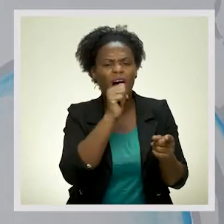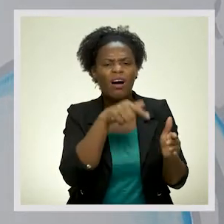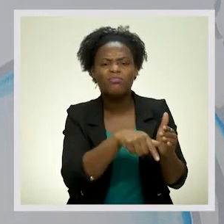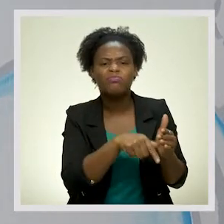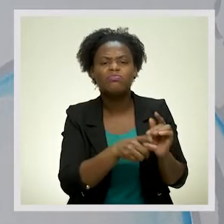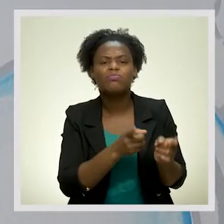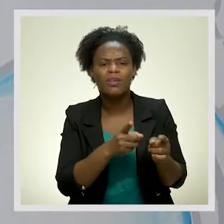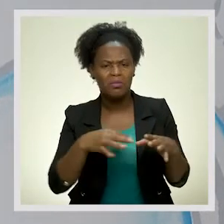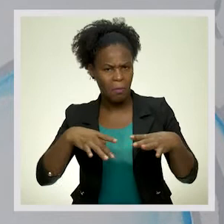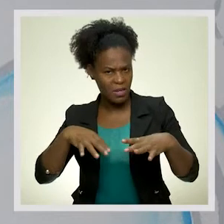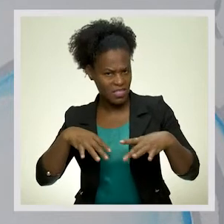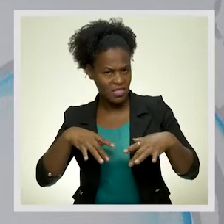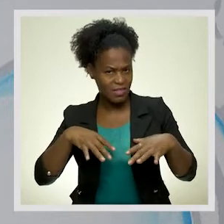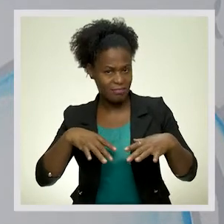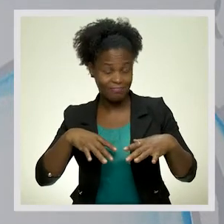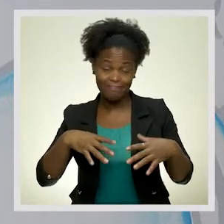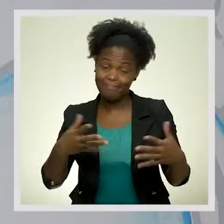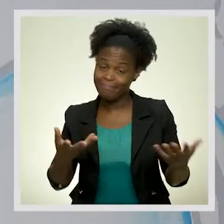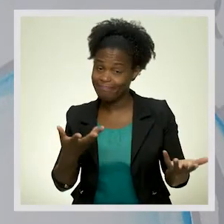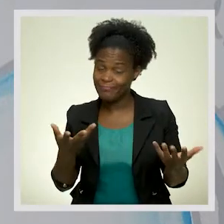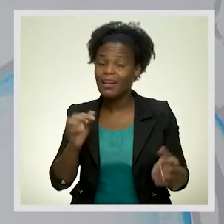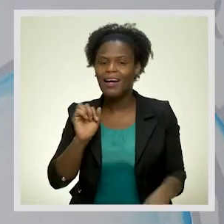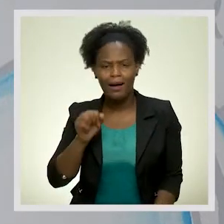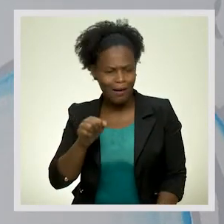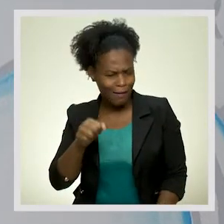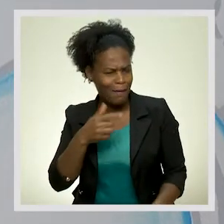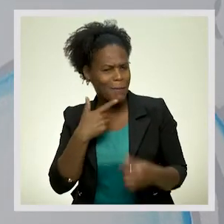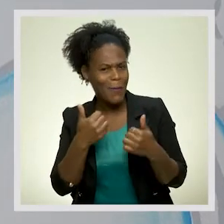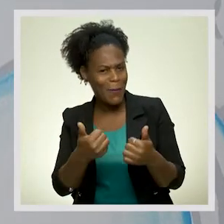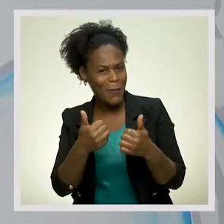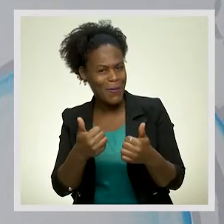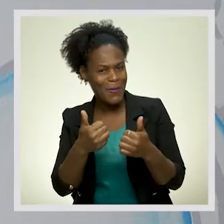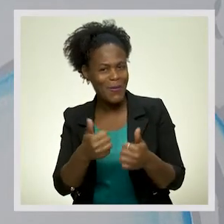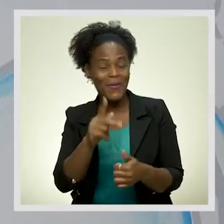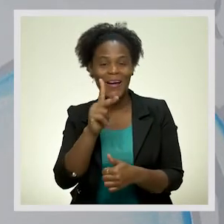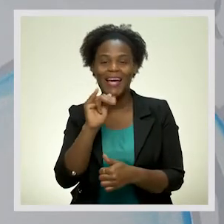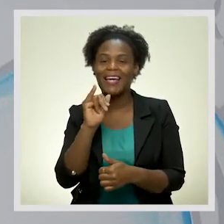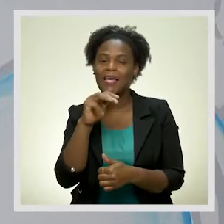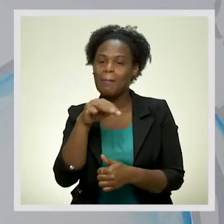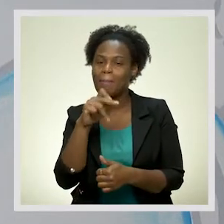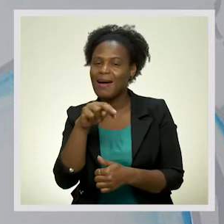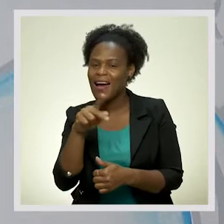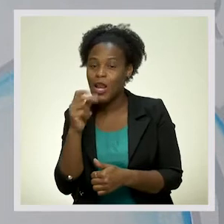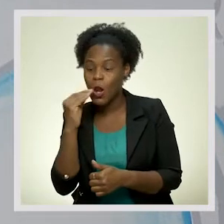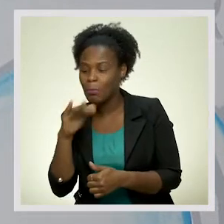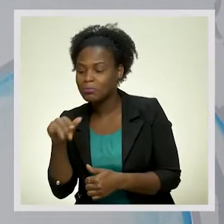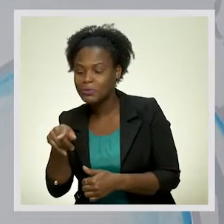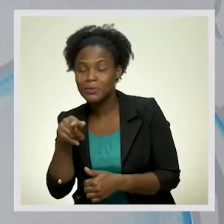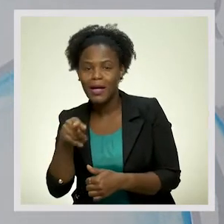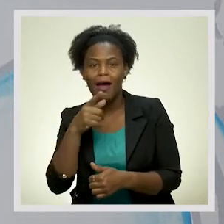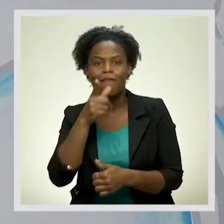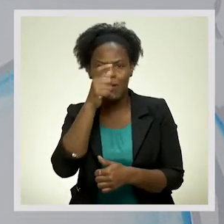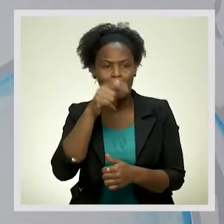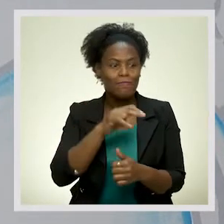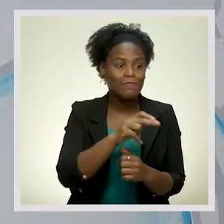passear? Ah, muito bem, Kimani! A formiga foi beber água, pois